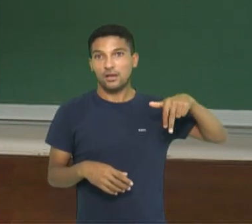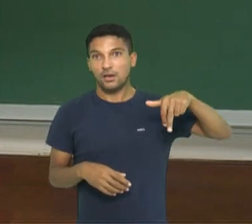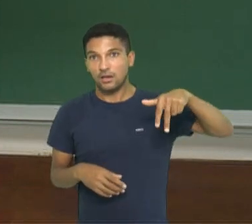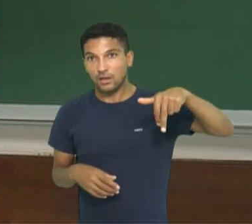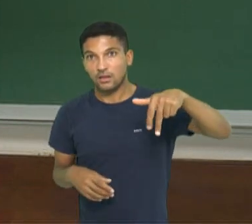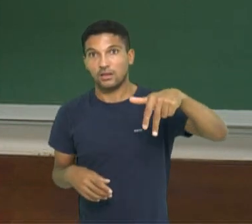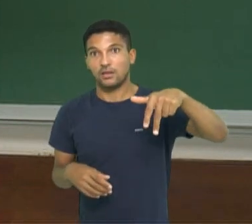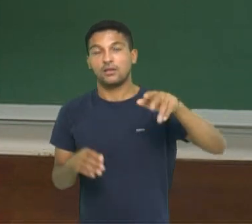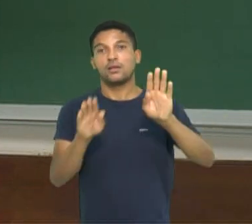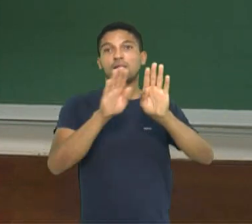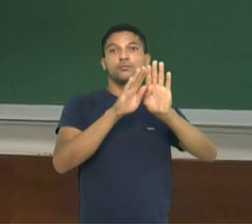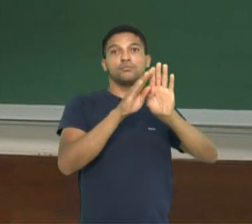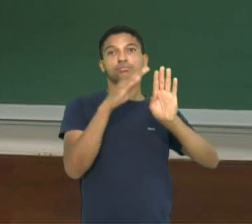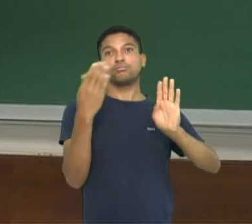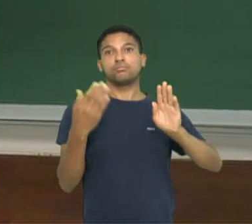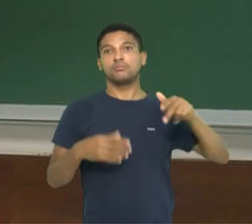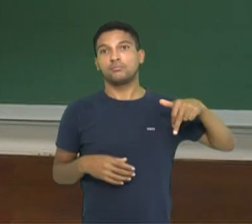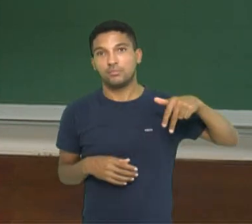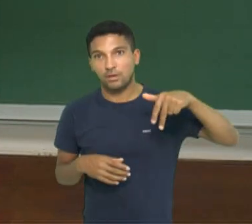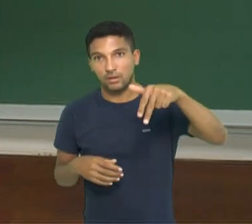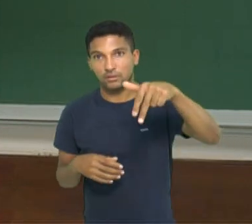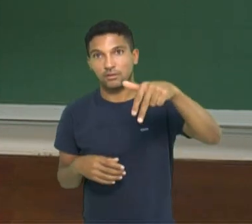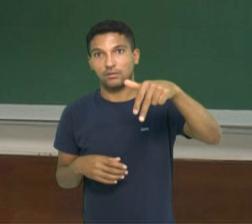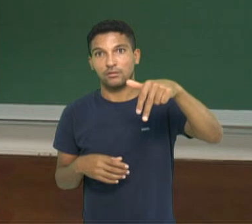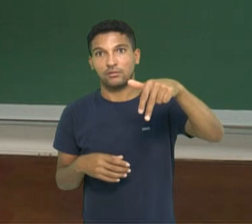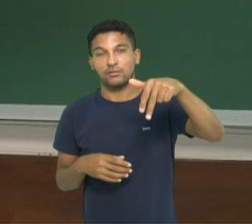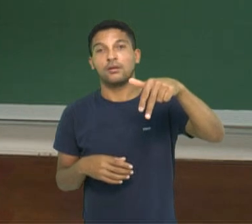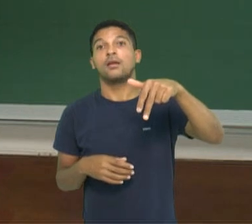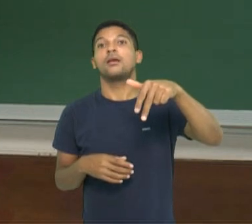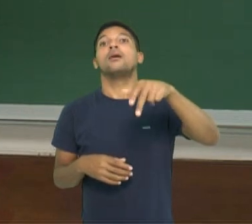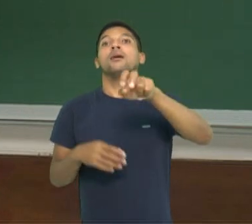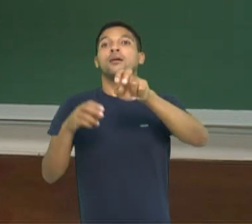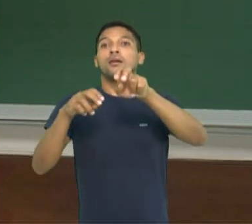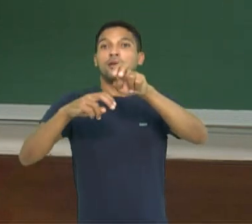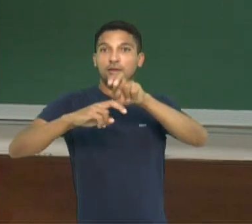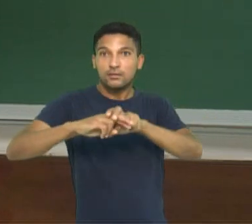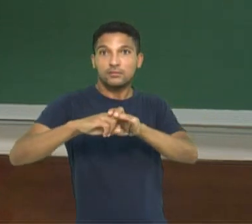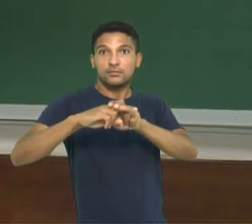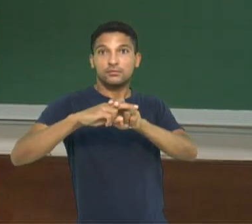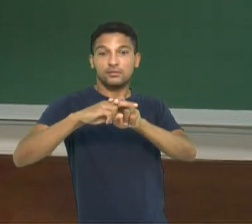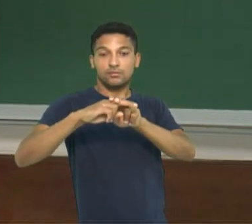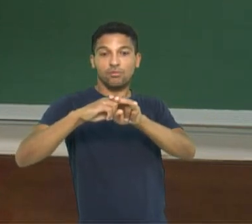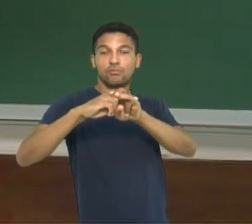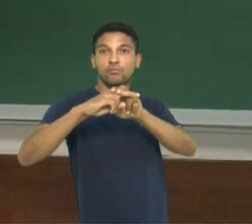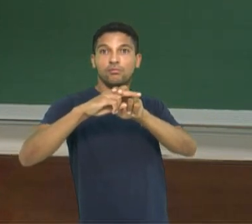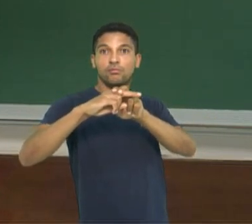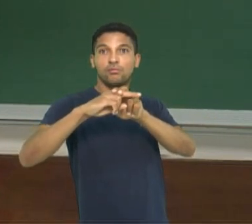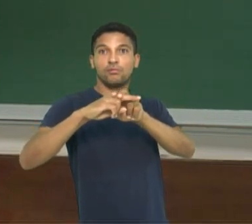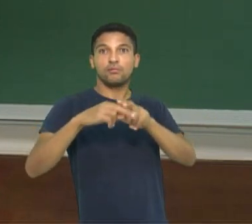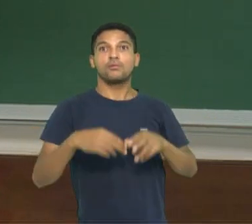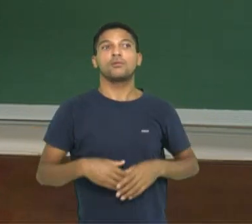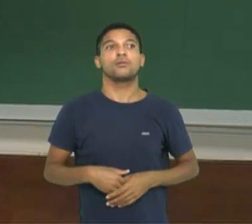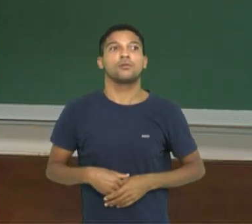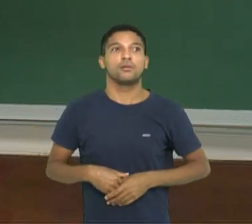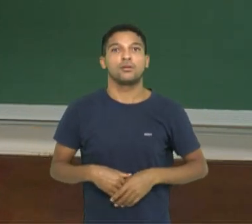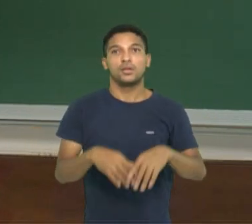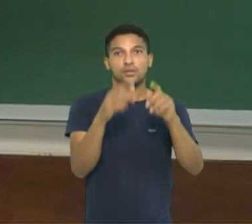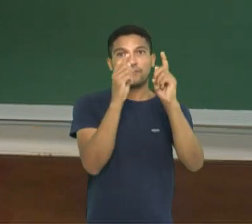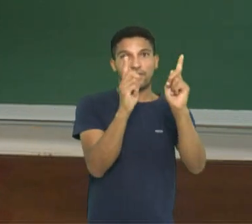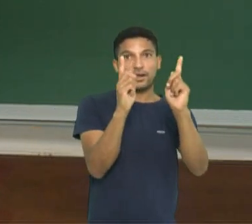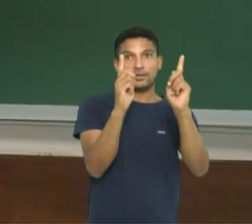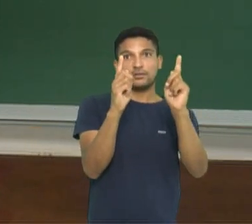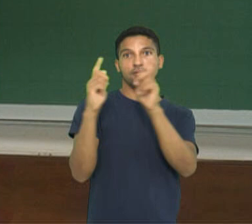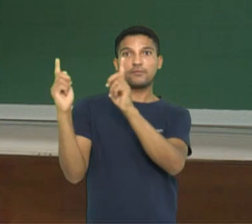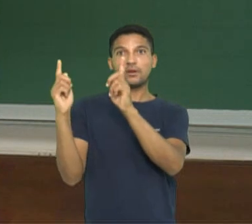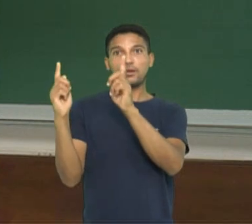coordenada sindética aditiva. Né? Mas eu não coloquei o e ali, eu coloquei uma vírgula no lugar do e. Né? Então eu tenho que essa frase,